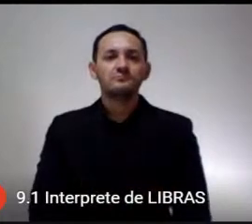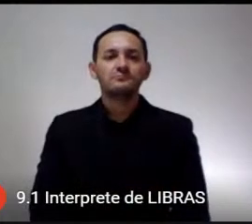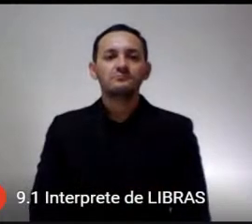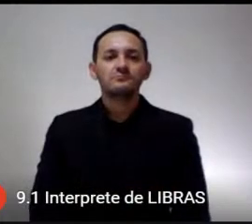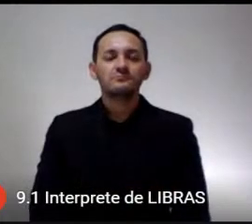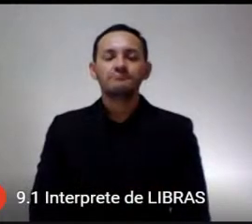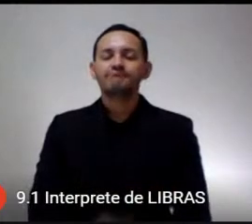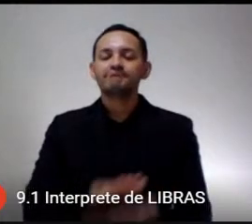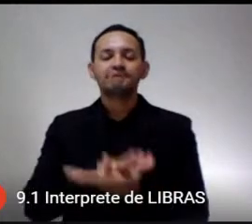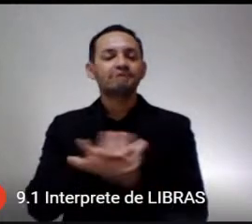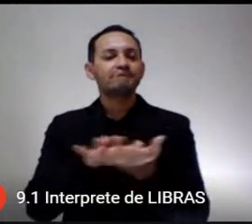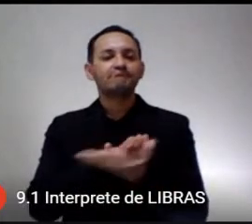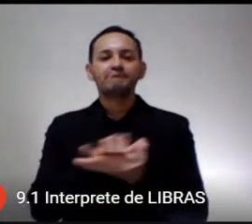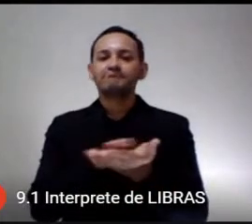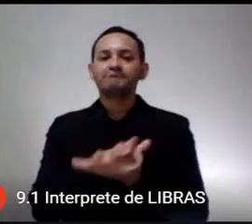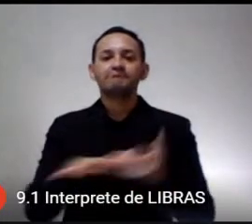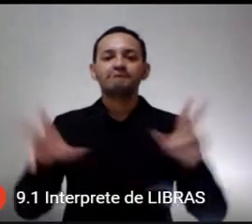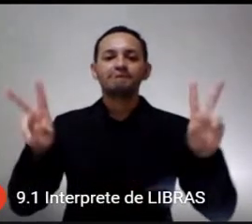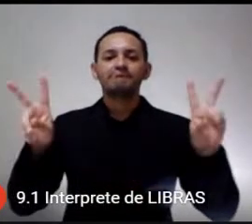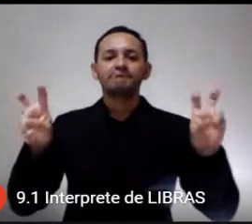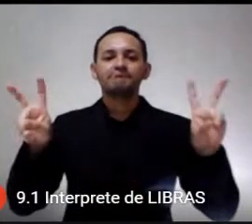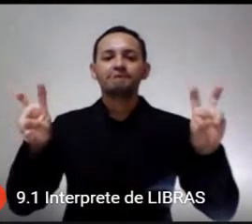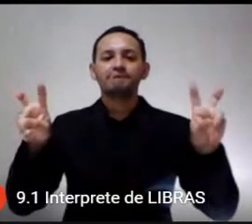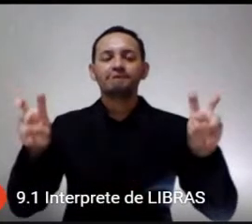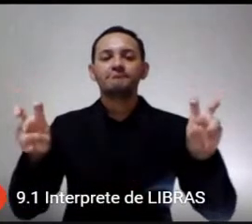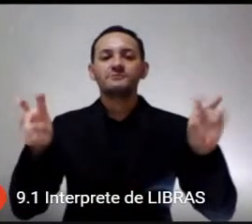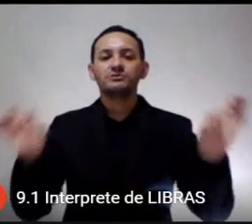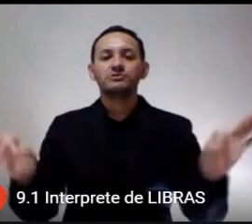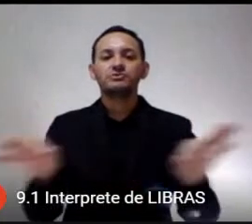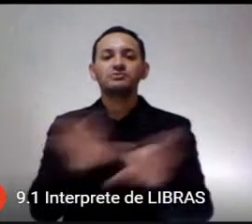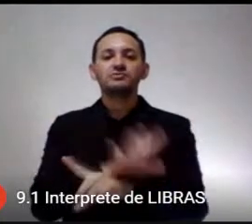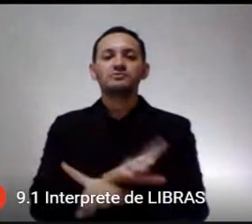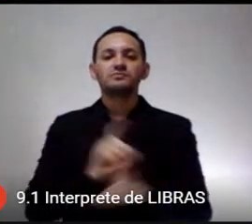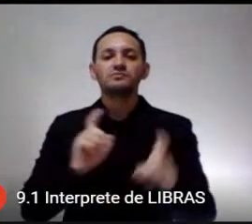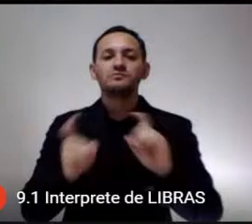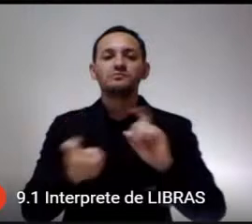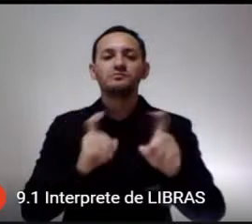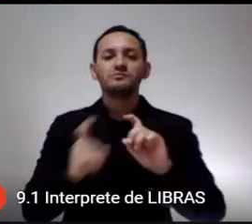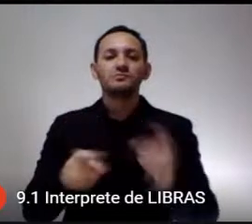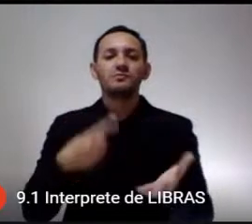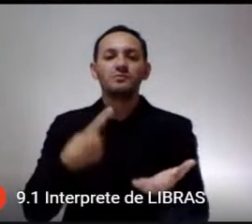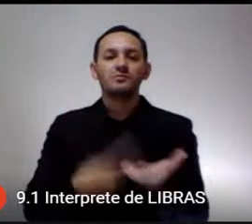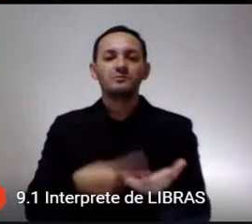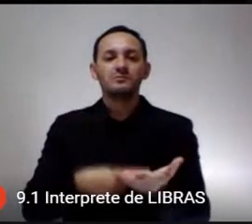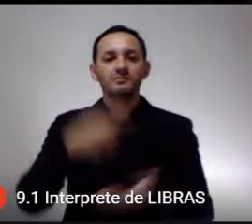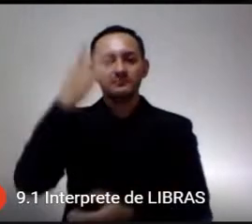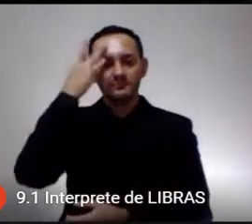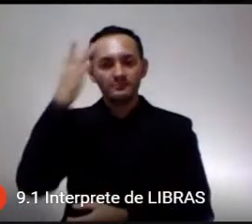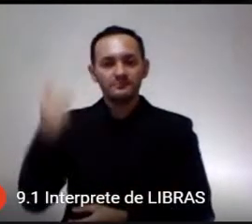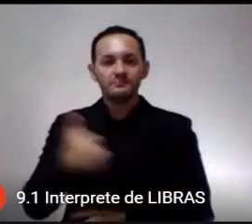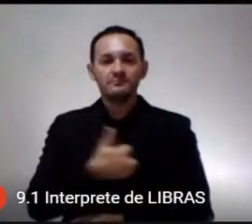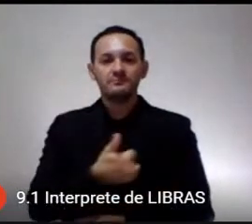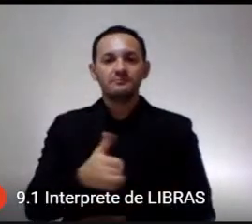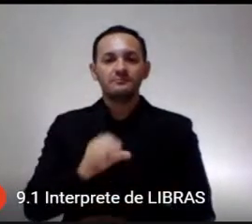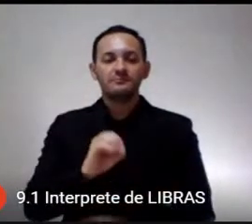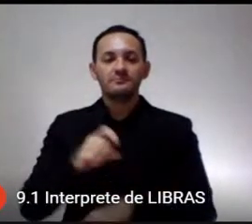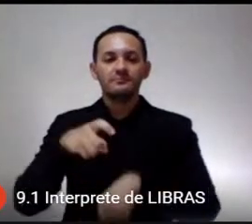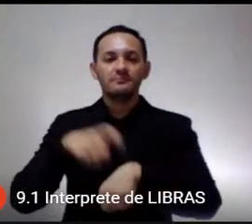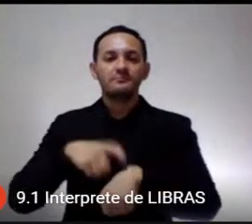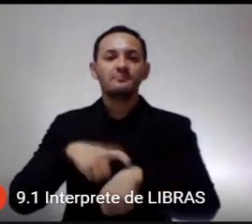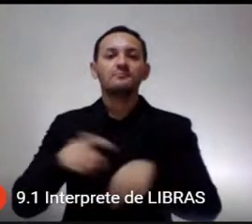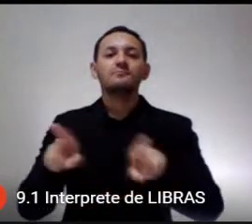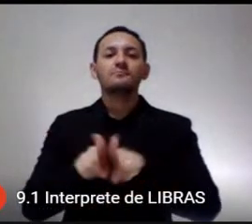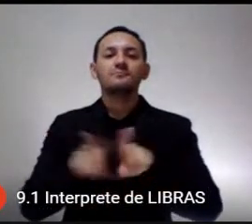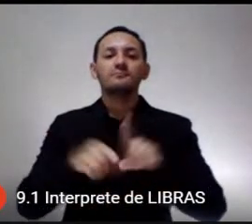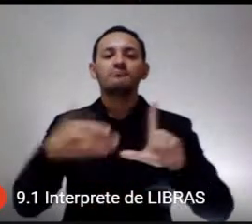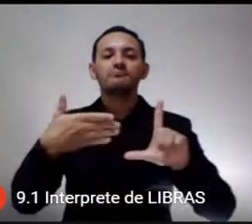Então, nada mais havendo a se tratar, declaro encerrada a presente sessão, convocando-os para a sessão das 10 horas de amanhã, que também será realizada por